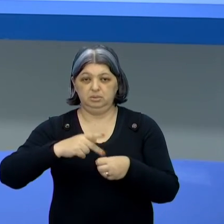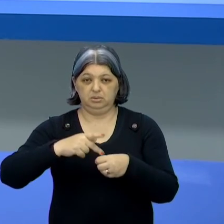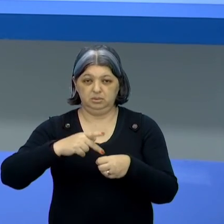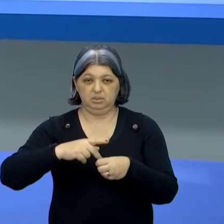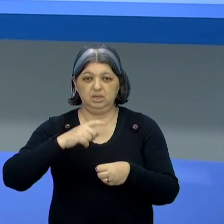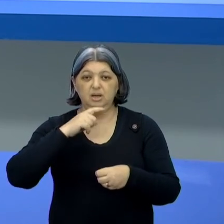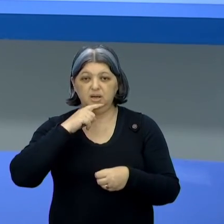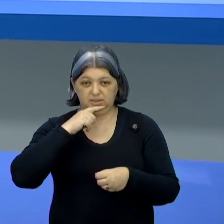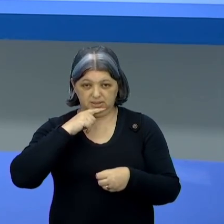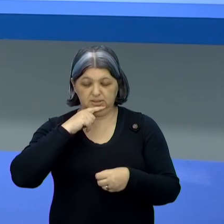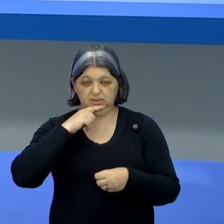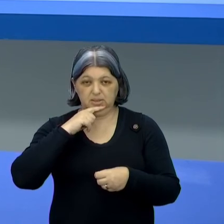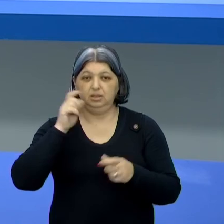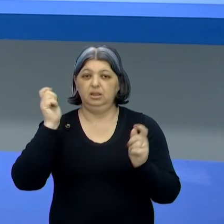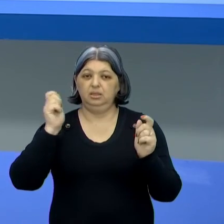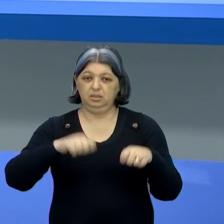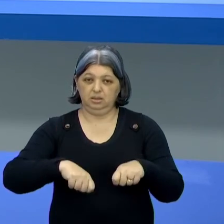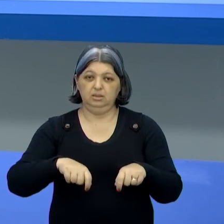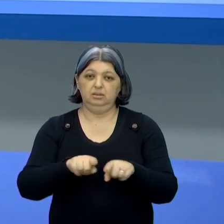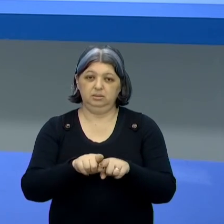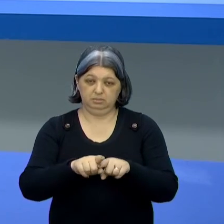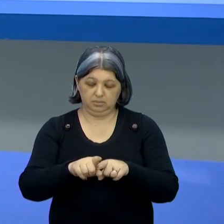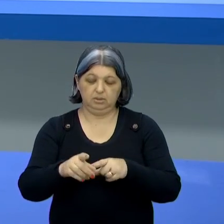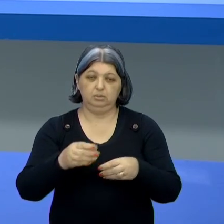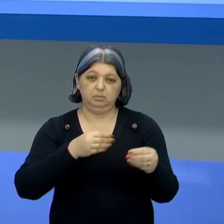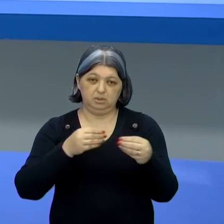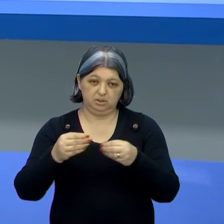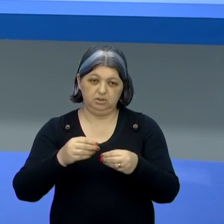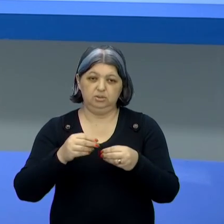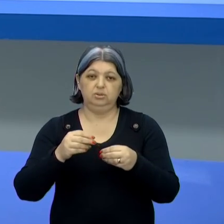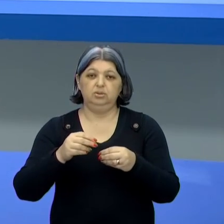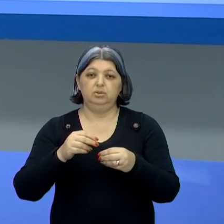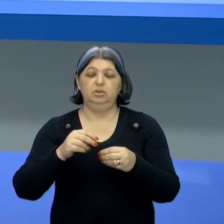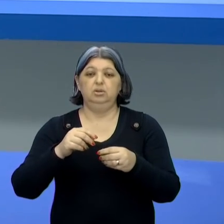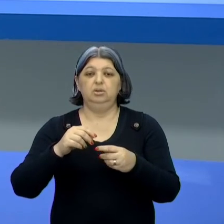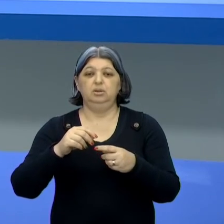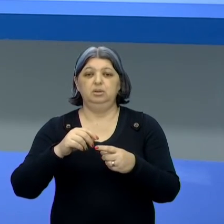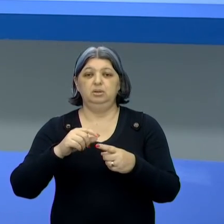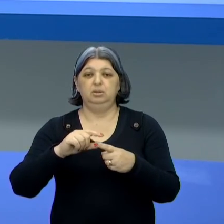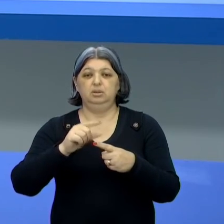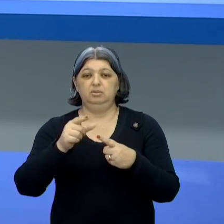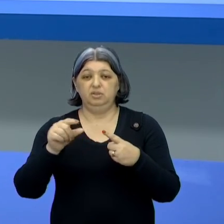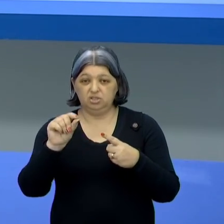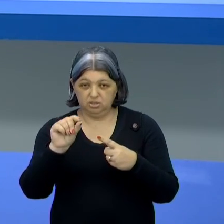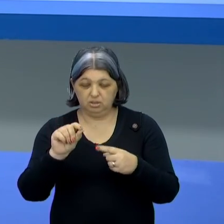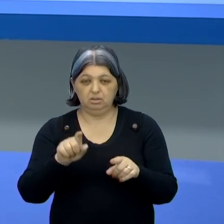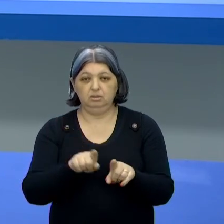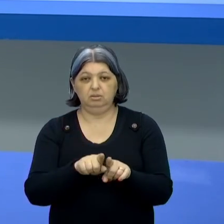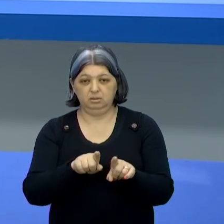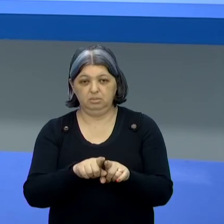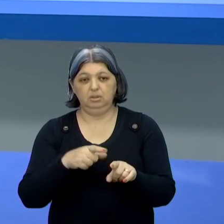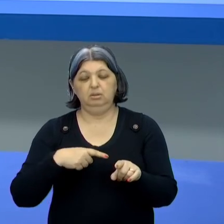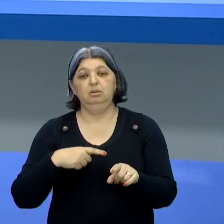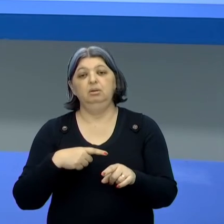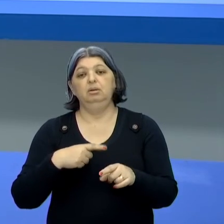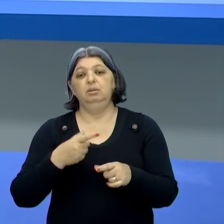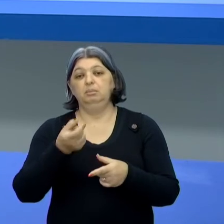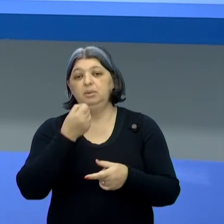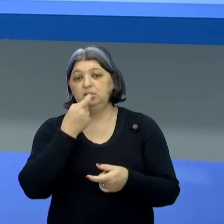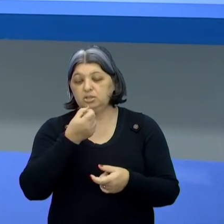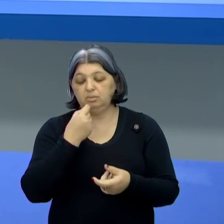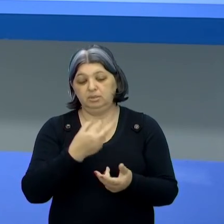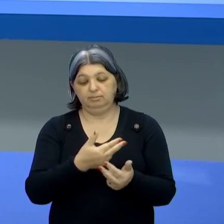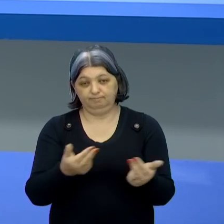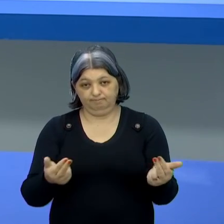cana-de-açúcar pode suprir, inclusive plástico vegetal, né? Nós temos aí demanda por medicamentos, né? A questão da